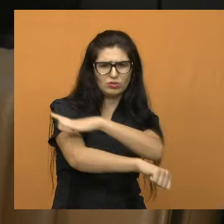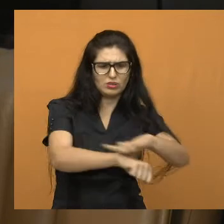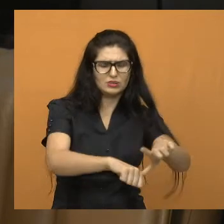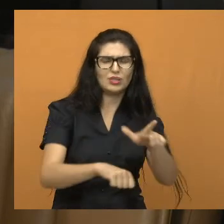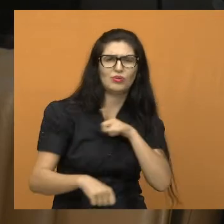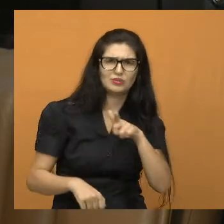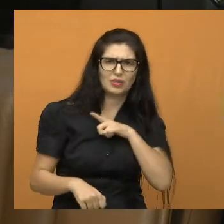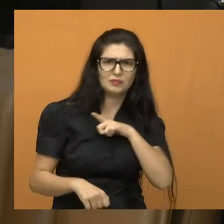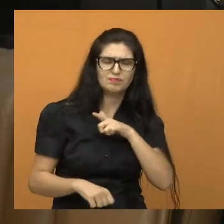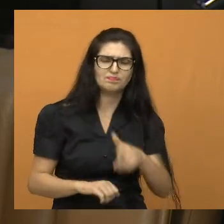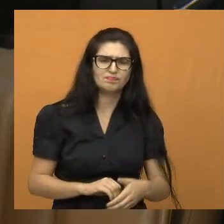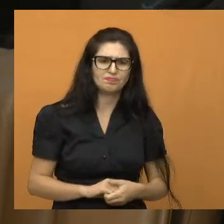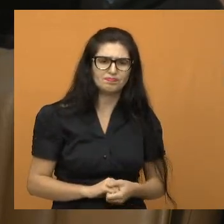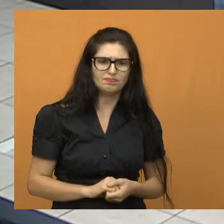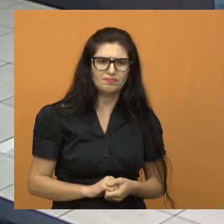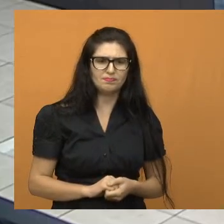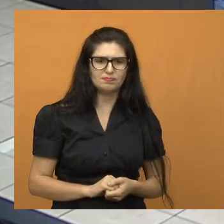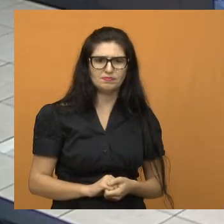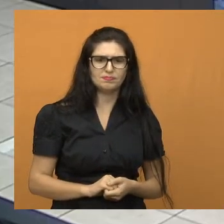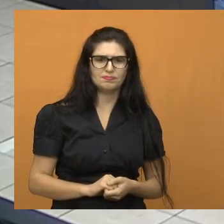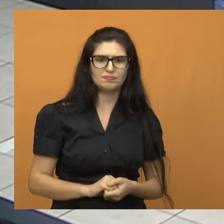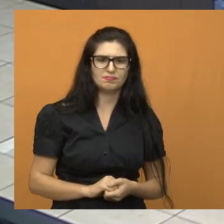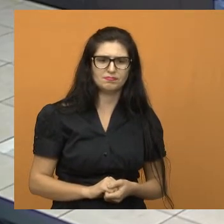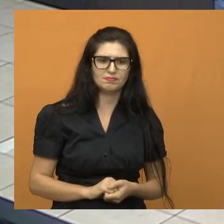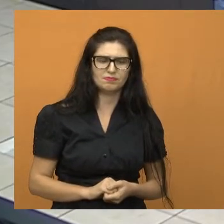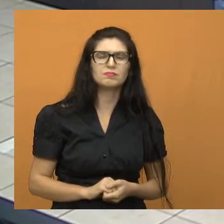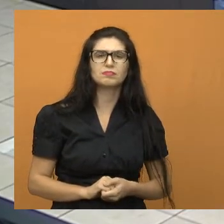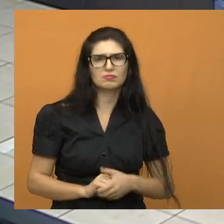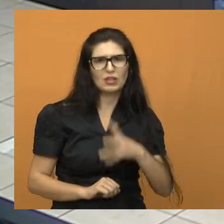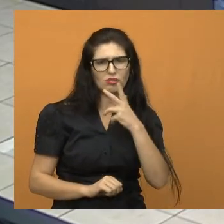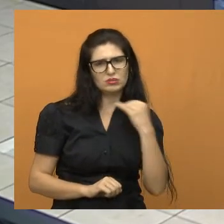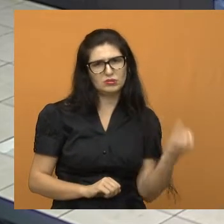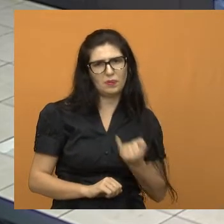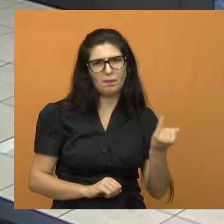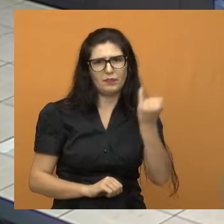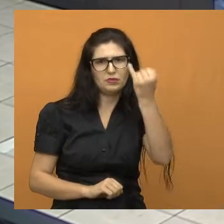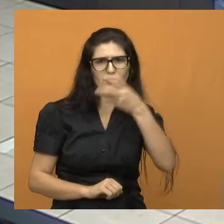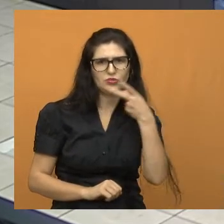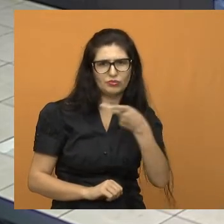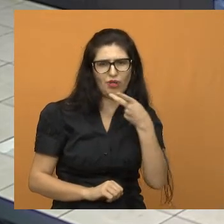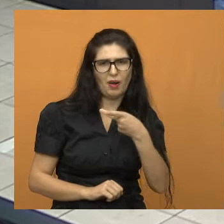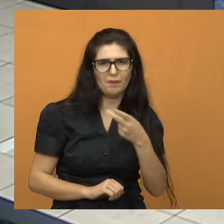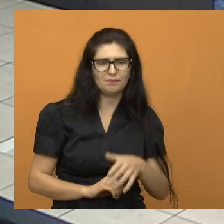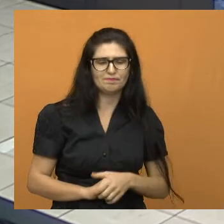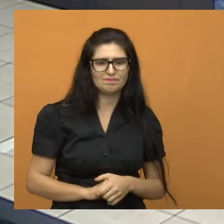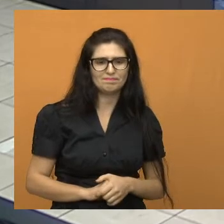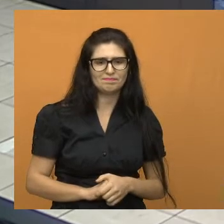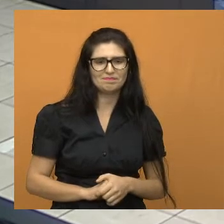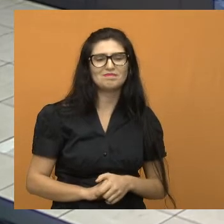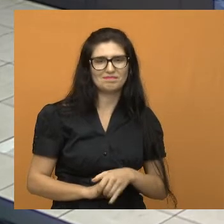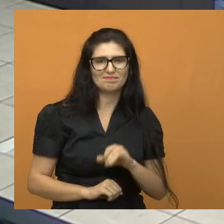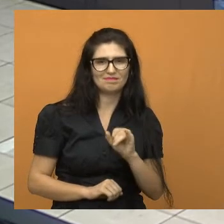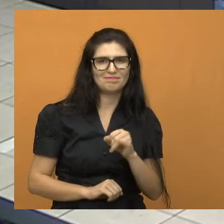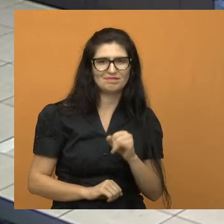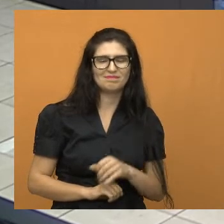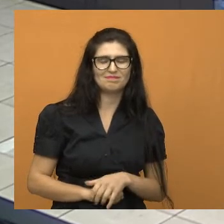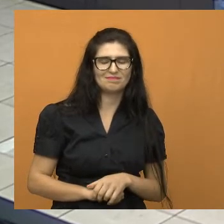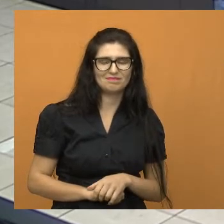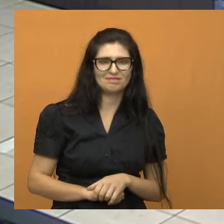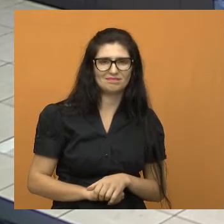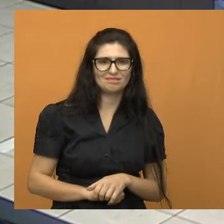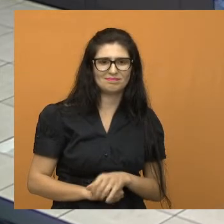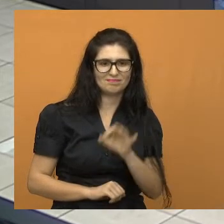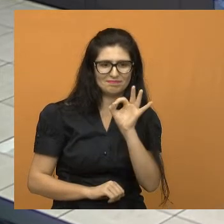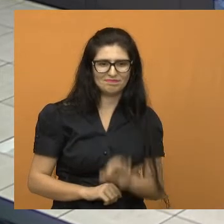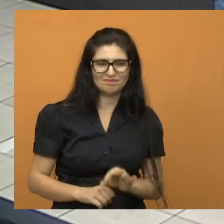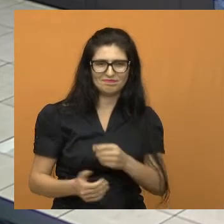esse comentário que eu achei importante, oportuno. Está anotado. Anotamos aqui.